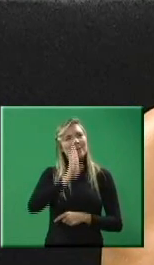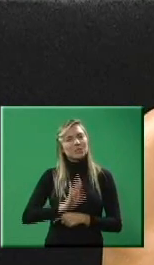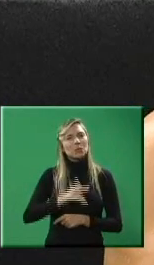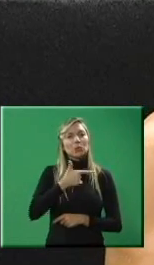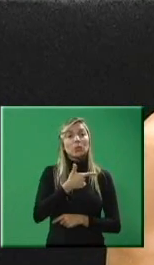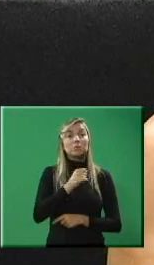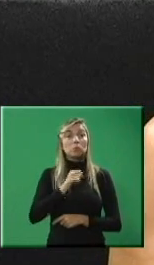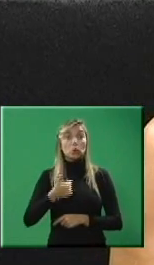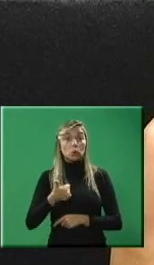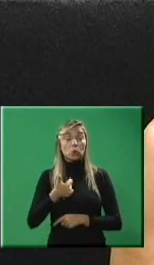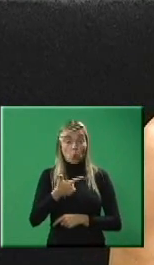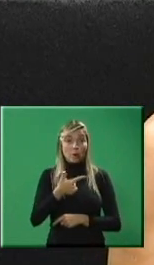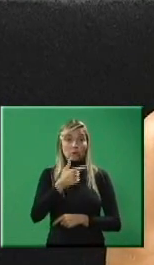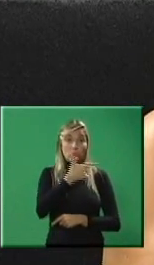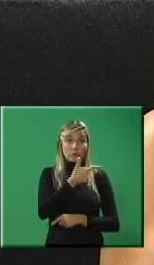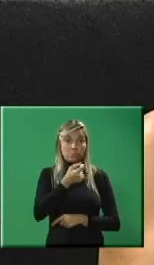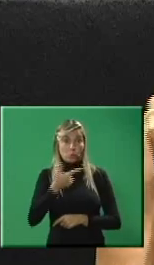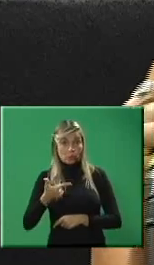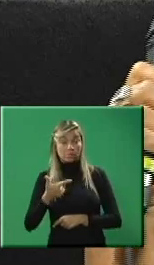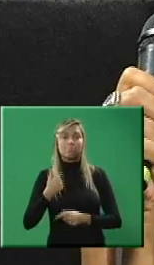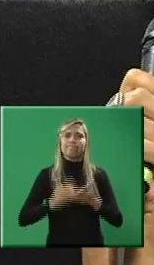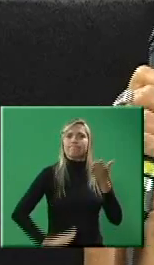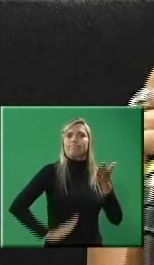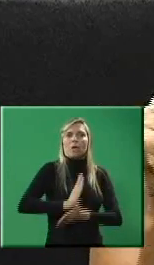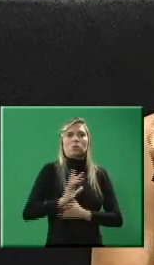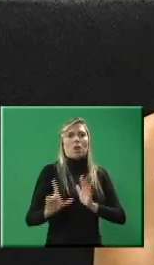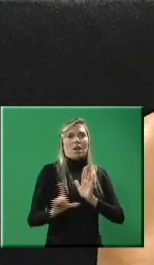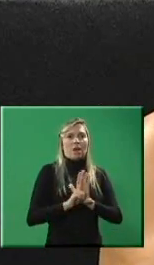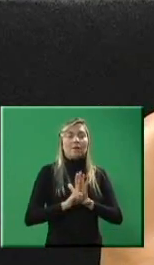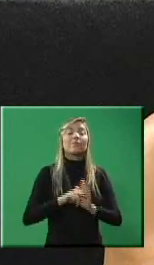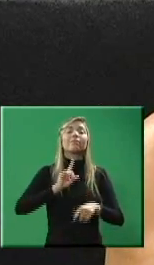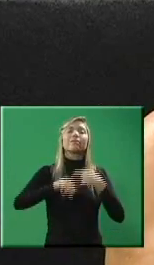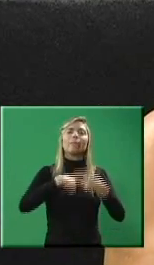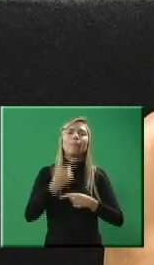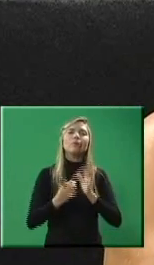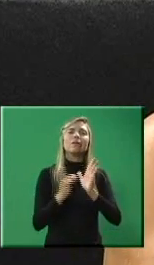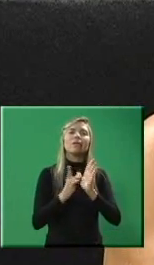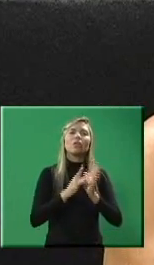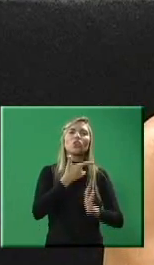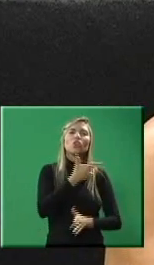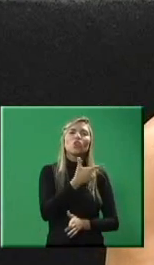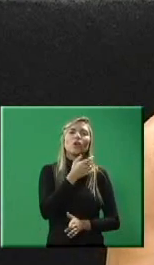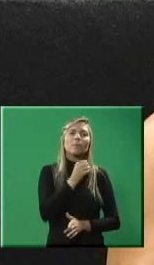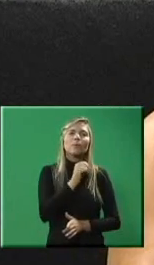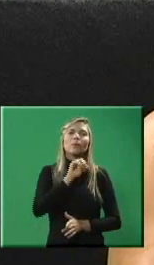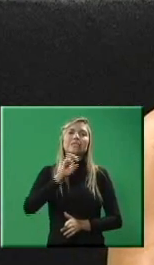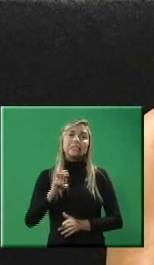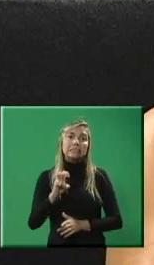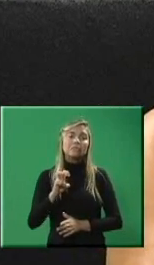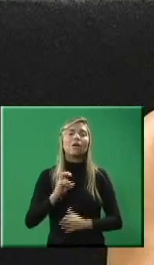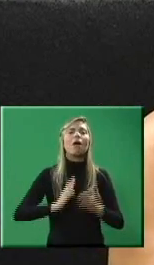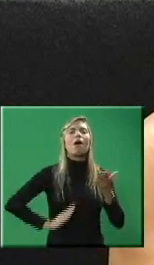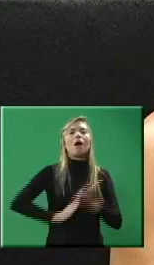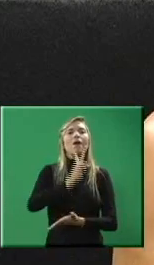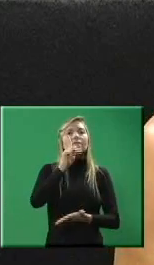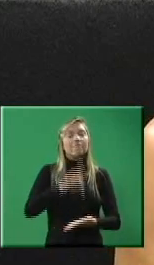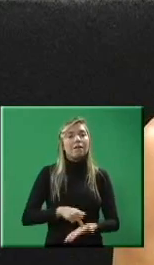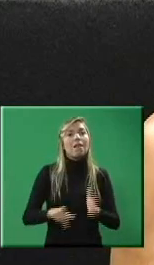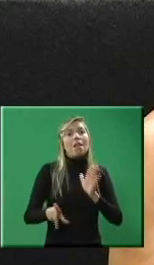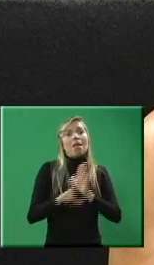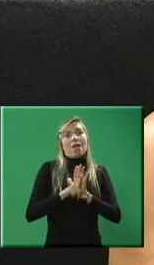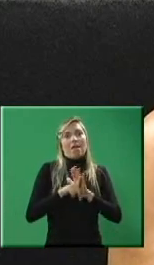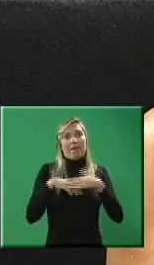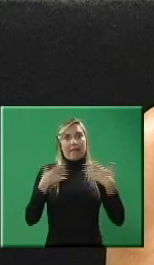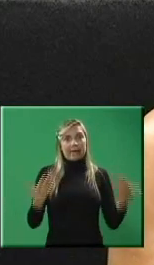reconhecida, oficializada. E só em 2005 o decreto vem realmente sancionar essa lei e